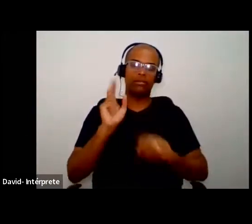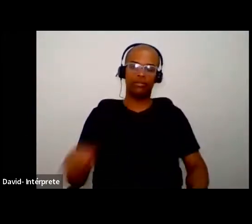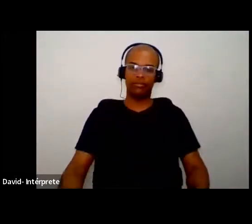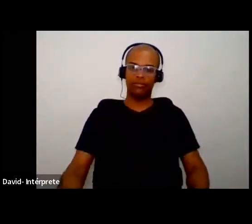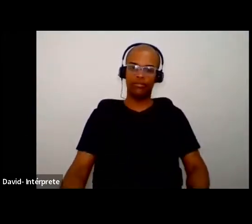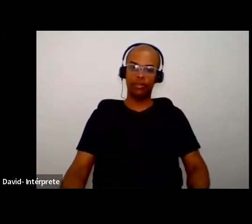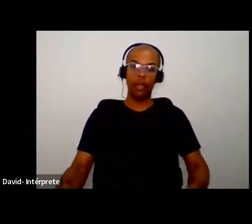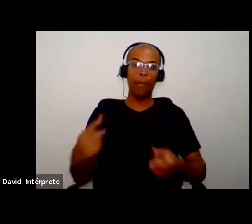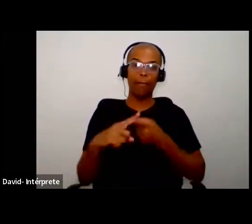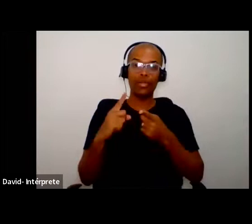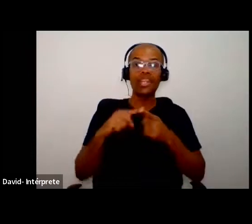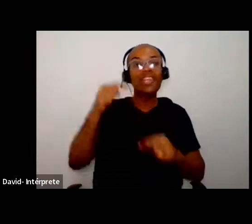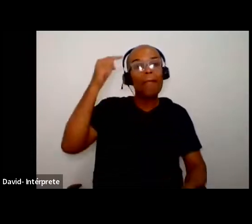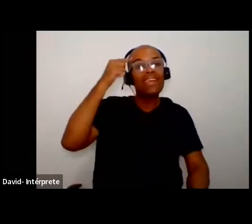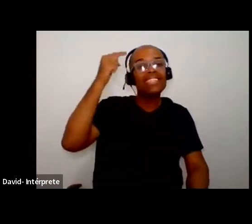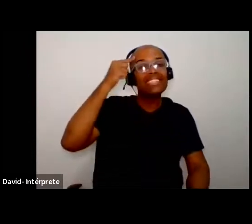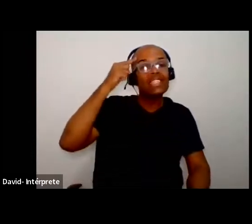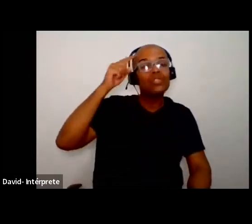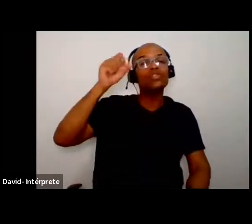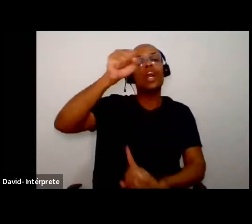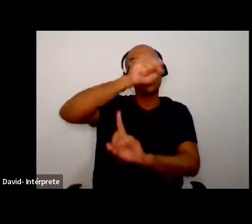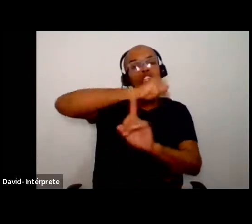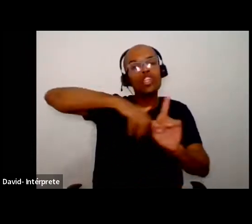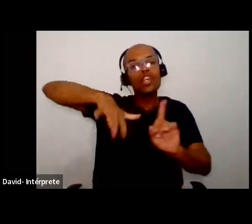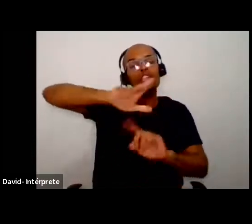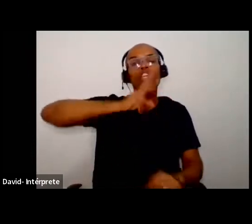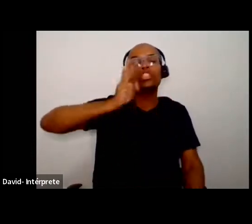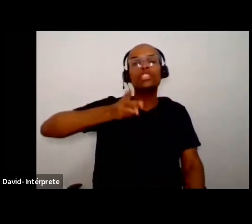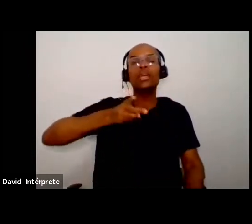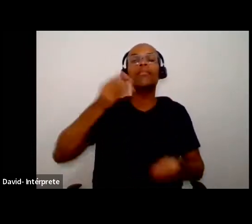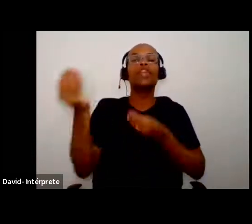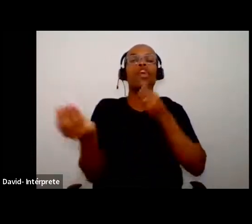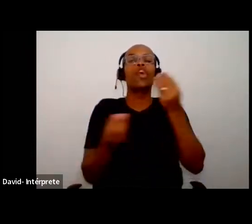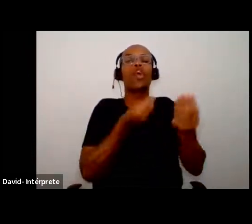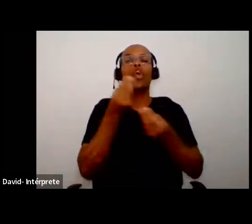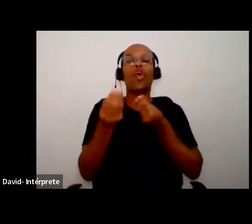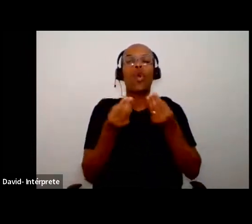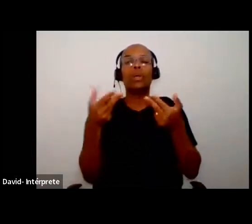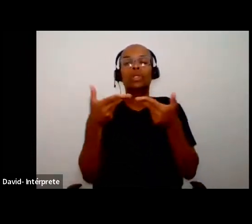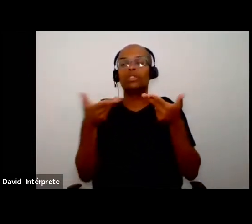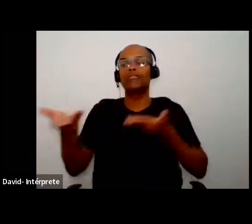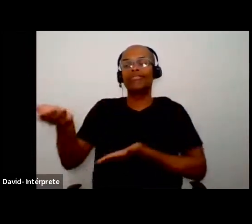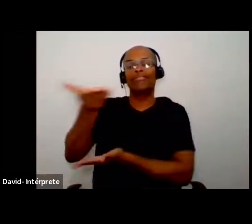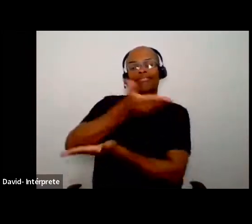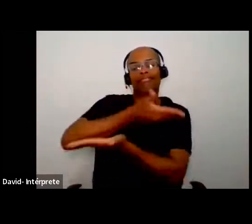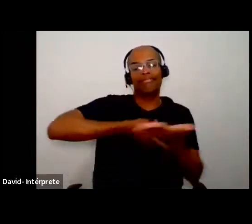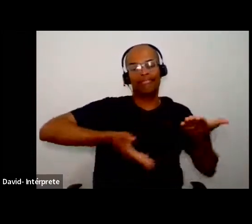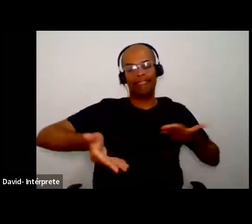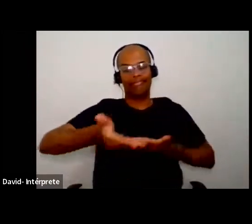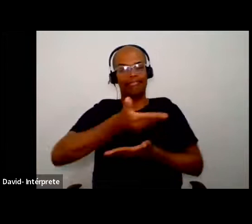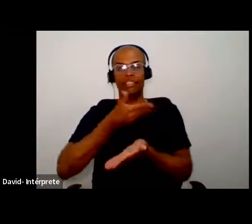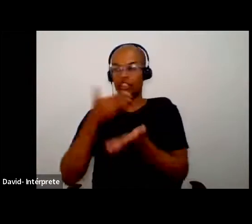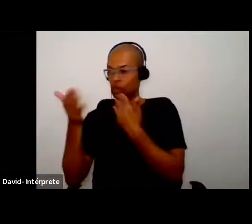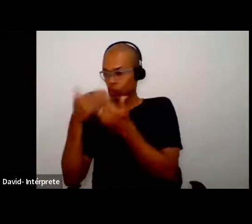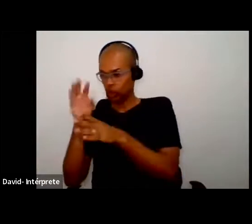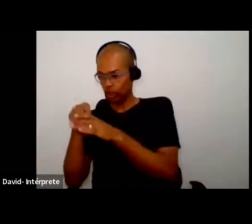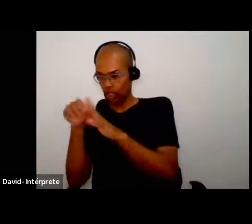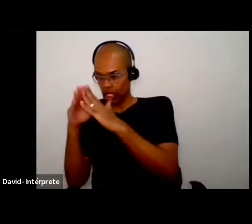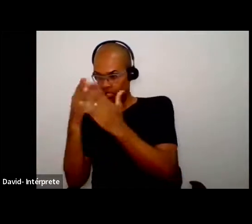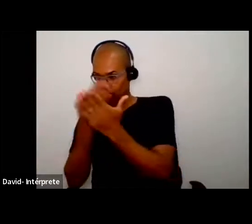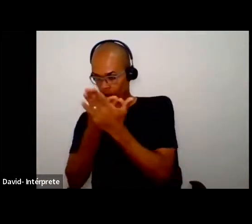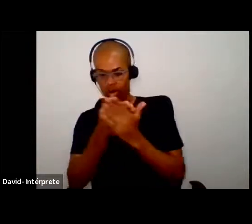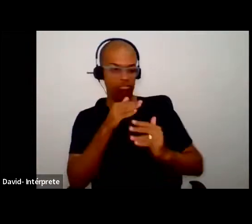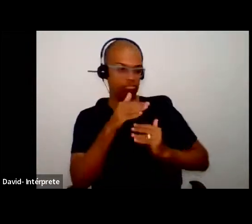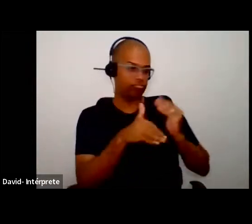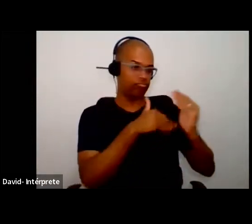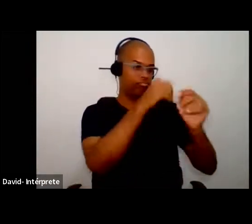pensando na sociedade, na relação do que estamos discutindo na escola com o desenvolvimento